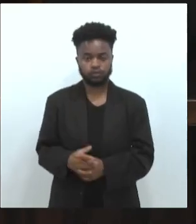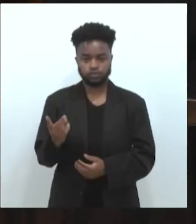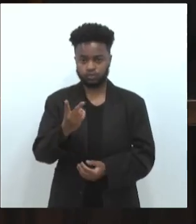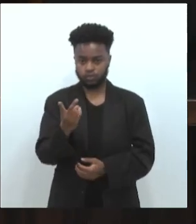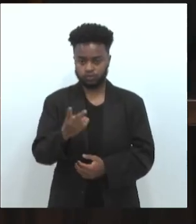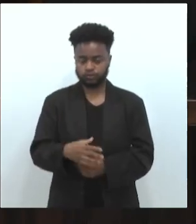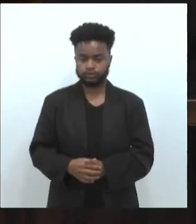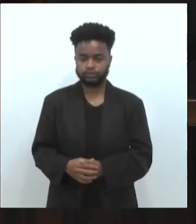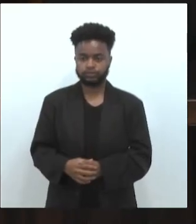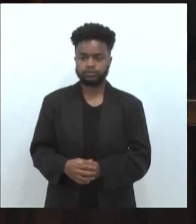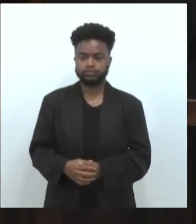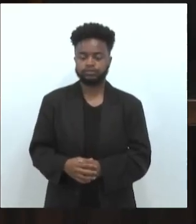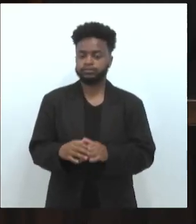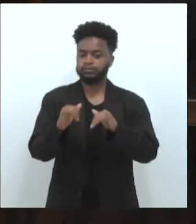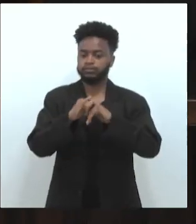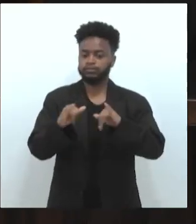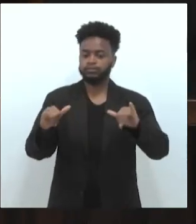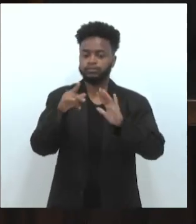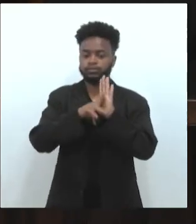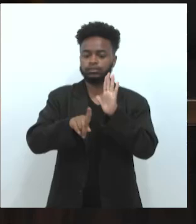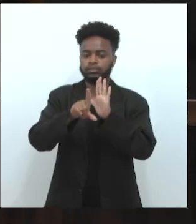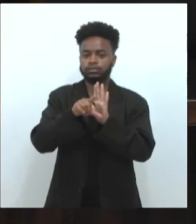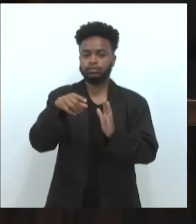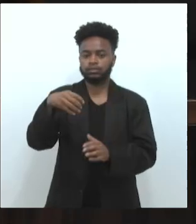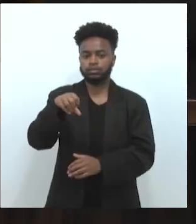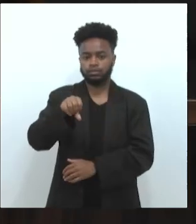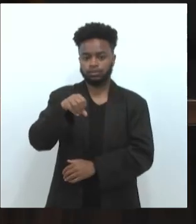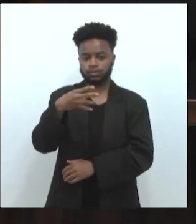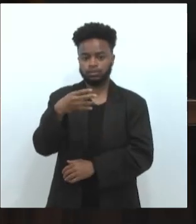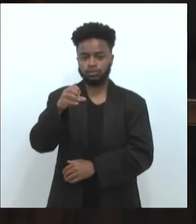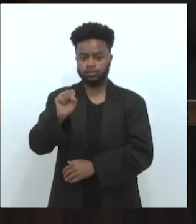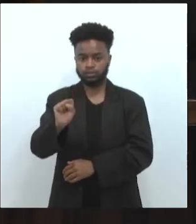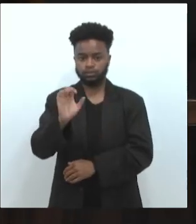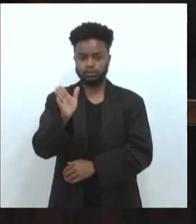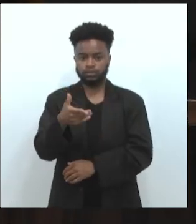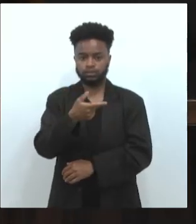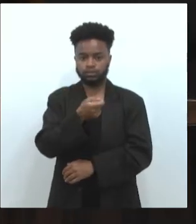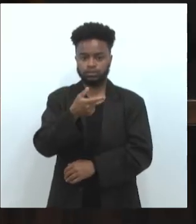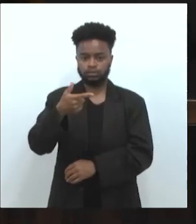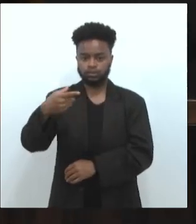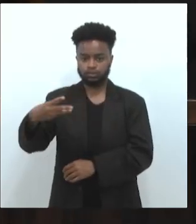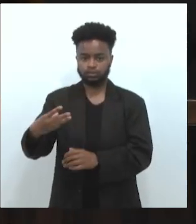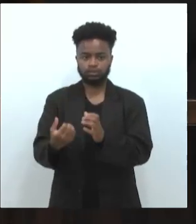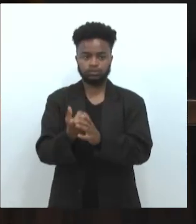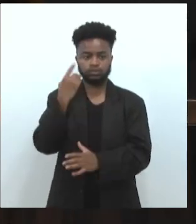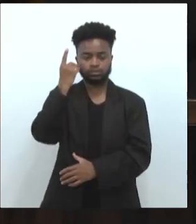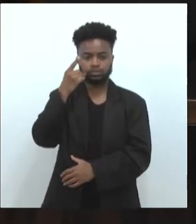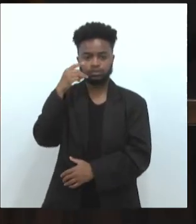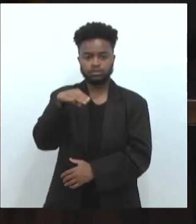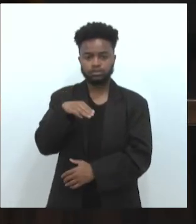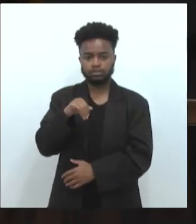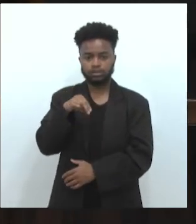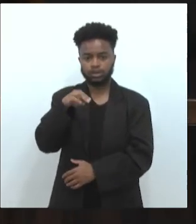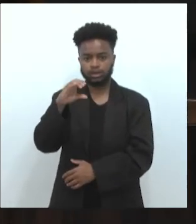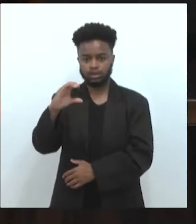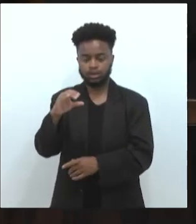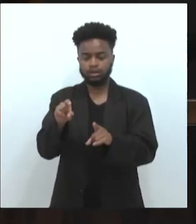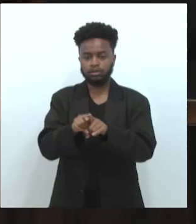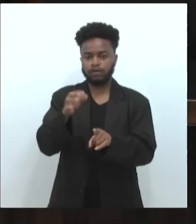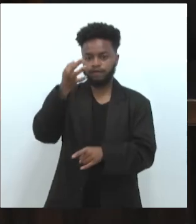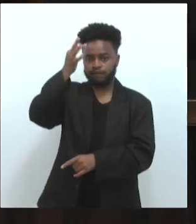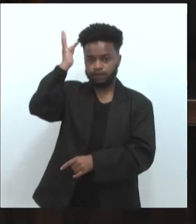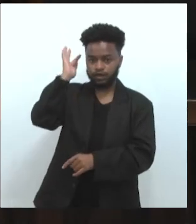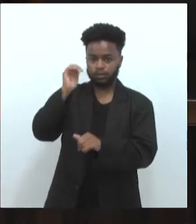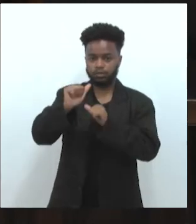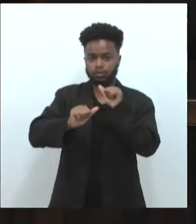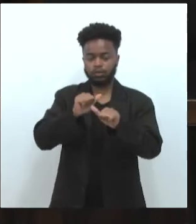casa. Anuncio o projeto de lei 948 de 2023, de autoria do deputado Carlos Minques e Fred Pacheco, que